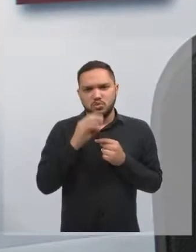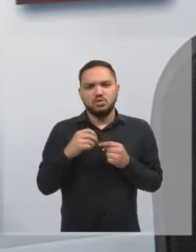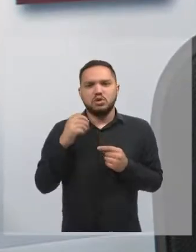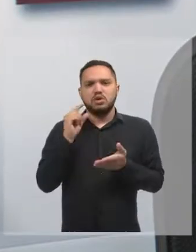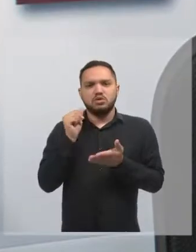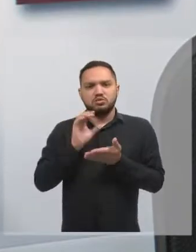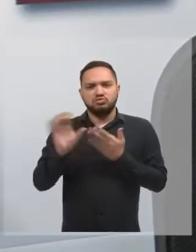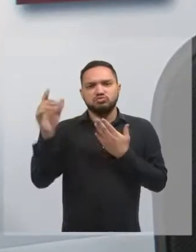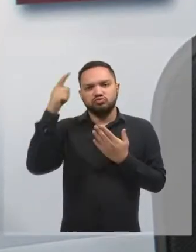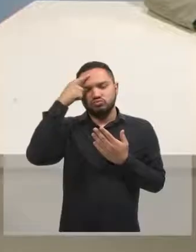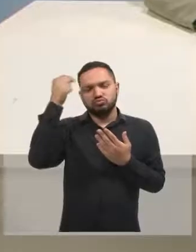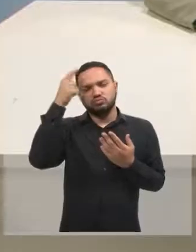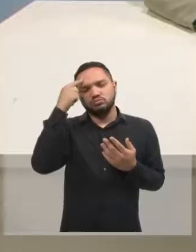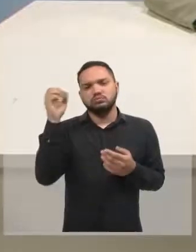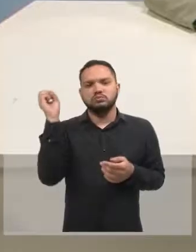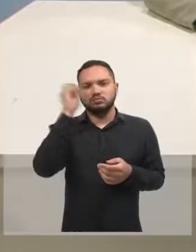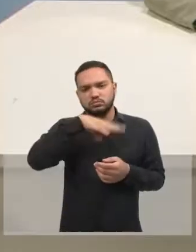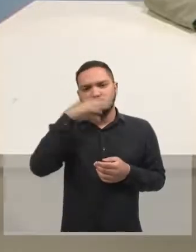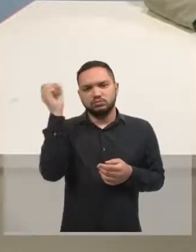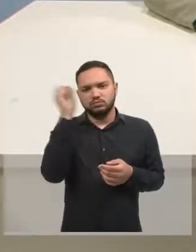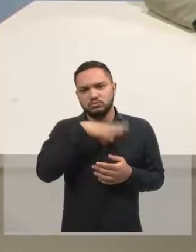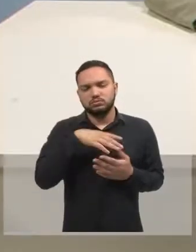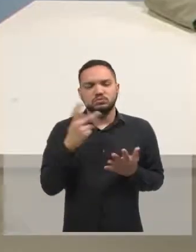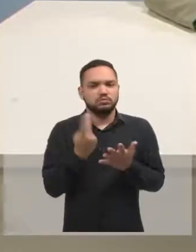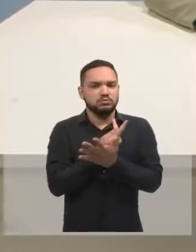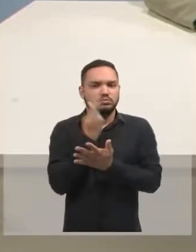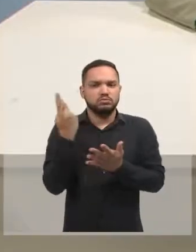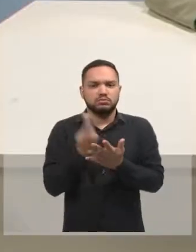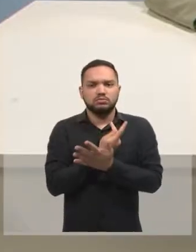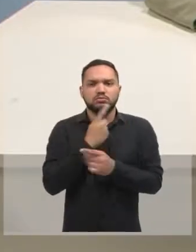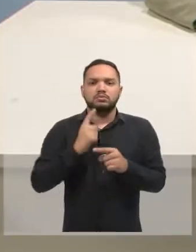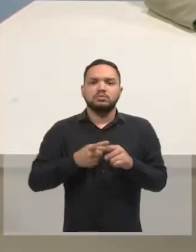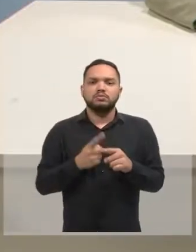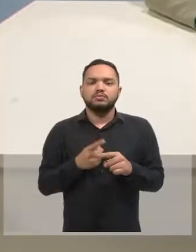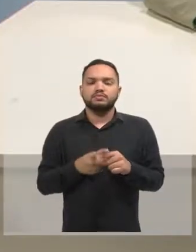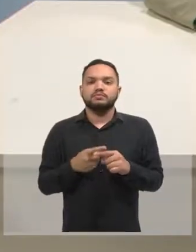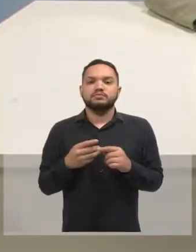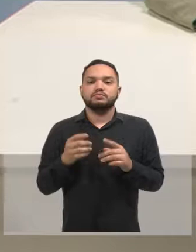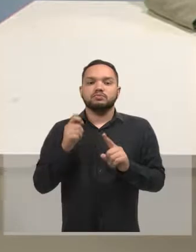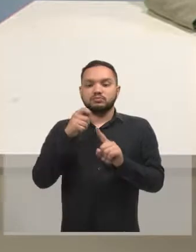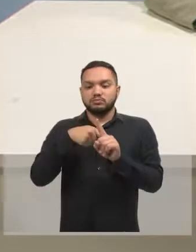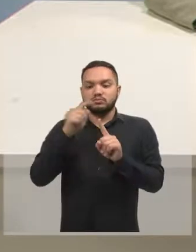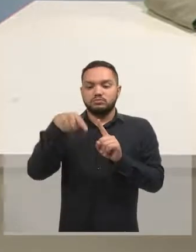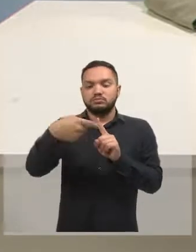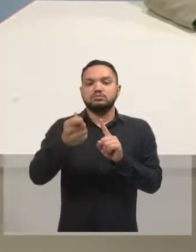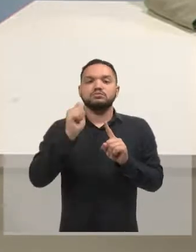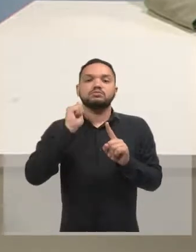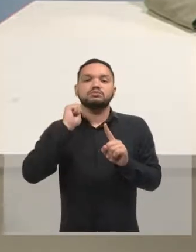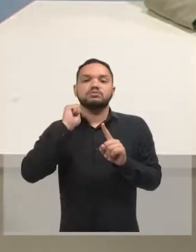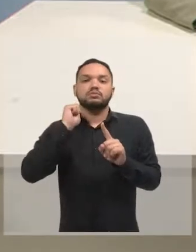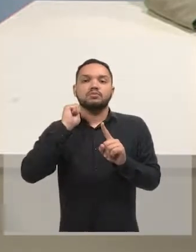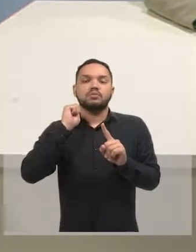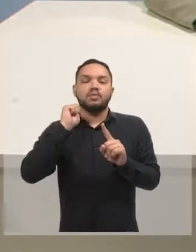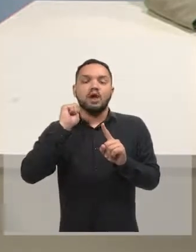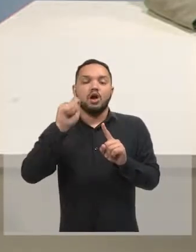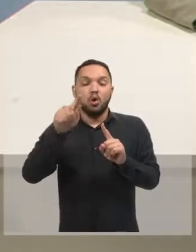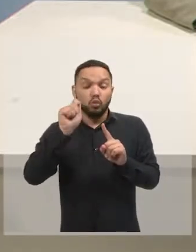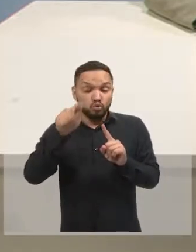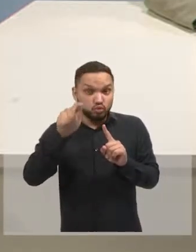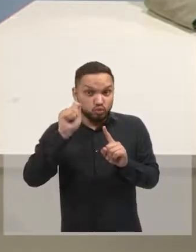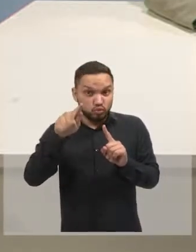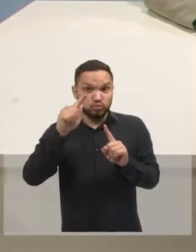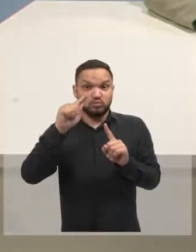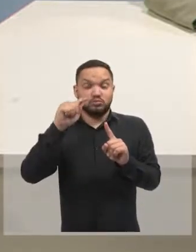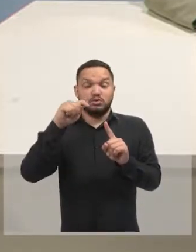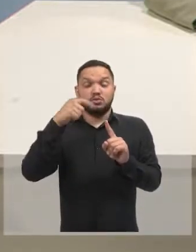universidade que diz que só funciona até agosto, pagando suas contas devidamente. A partir de agosto vai decidir o que fazer universidades